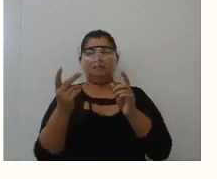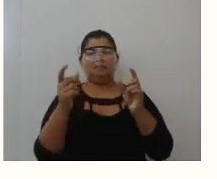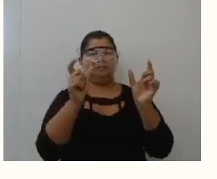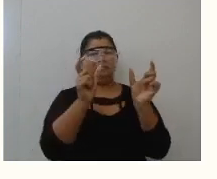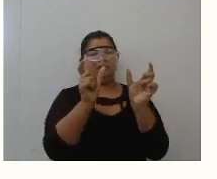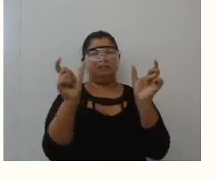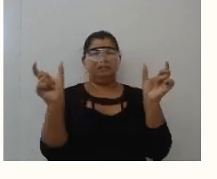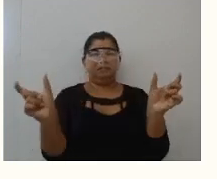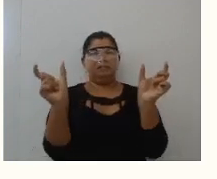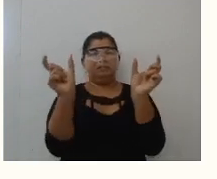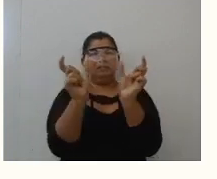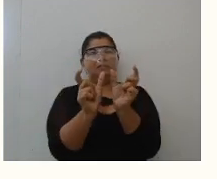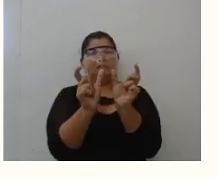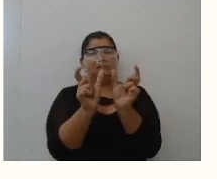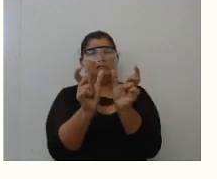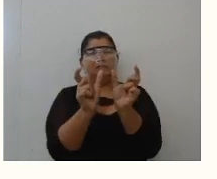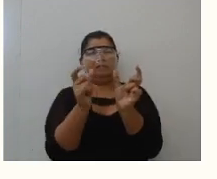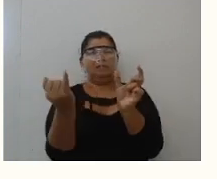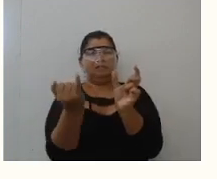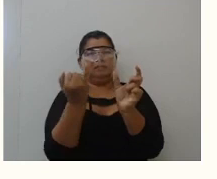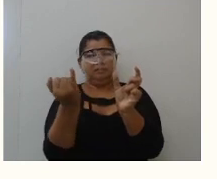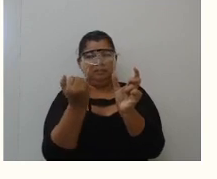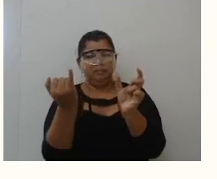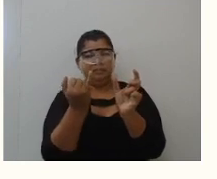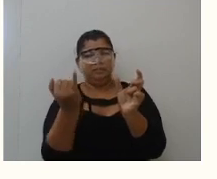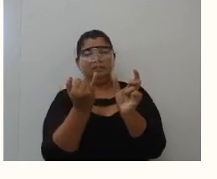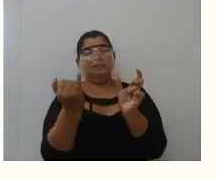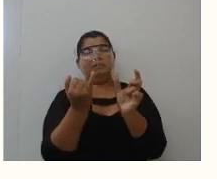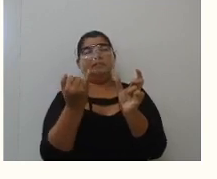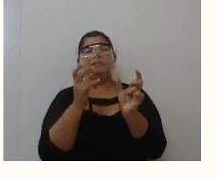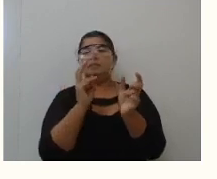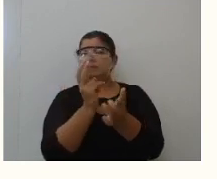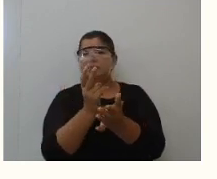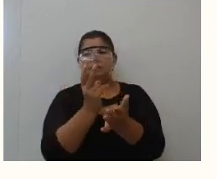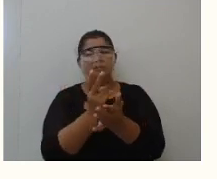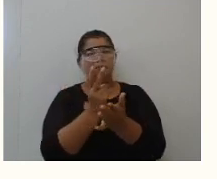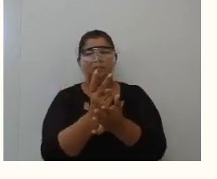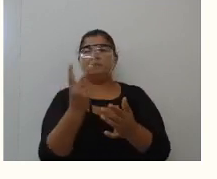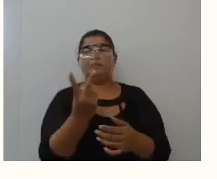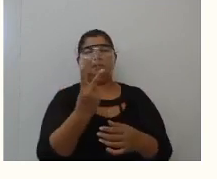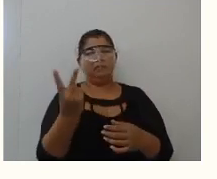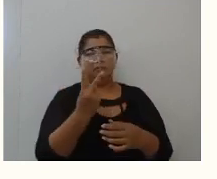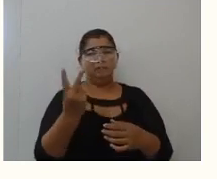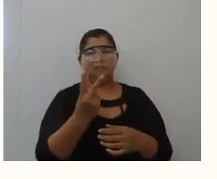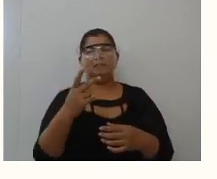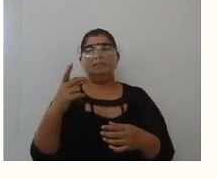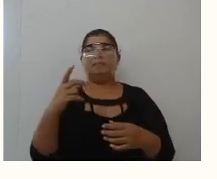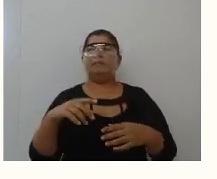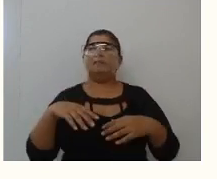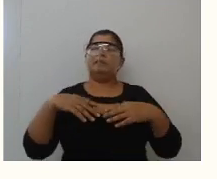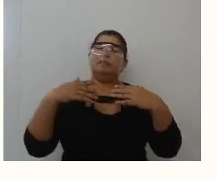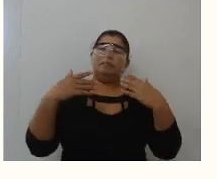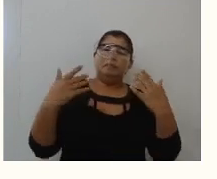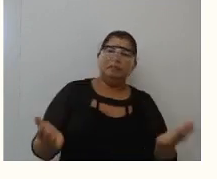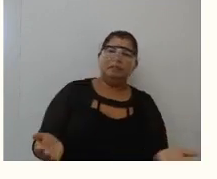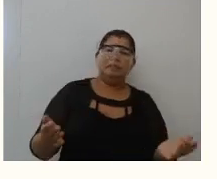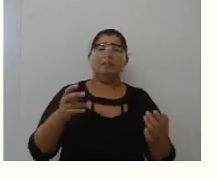termos, né, com o valor de conjunção. Pode ser dois ou mais termos. Então eu tenho aqui, ó, no entanto, visto que,